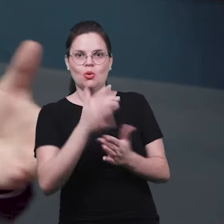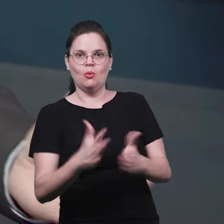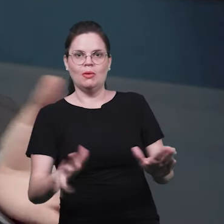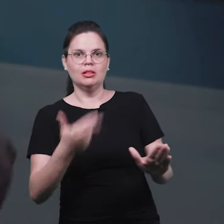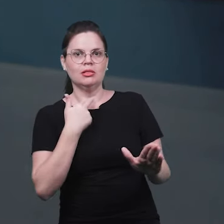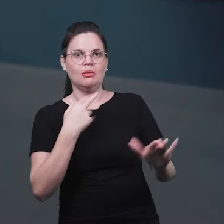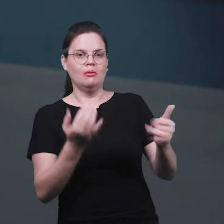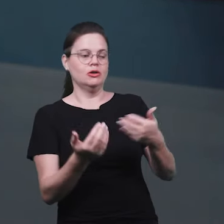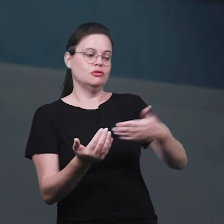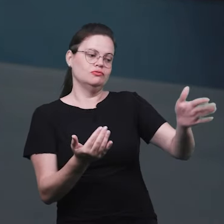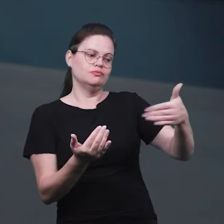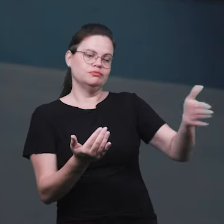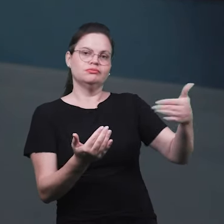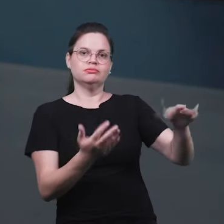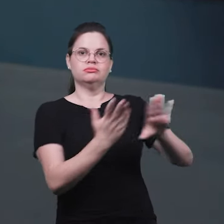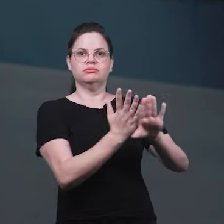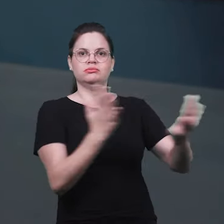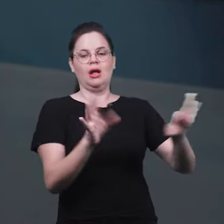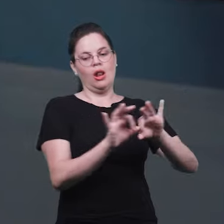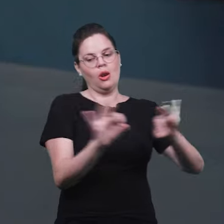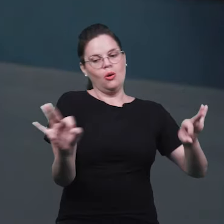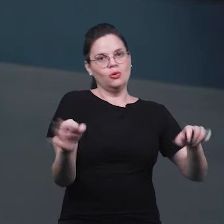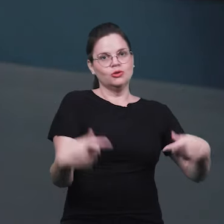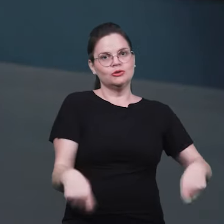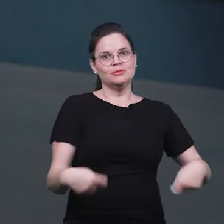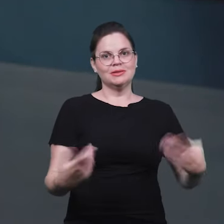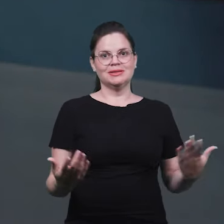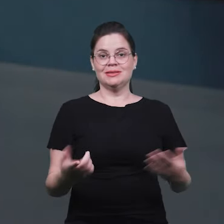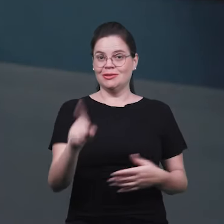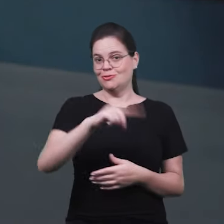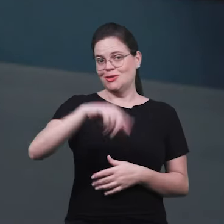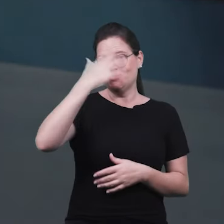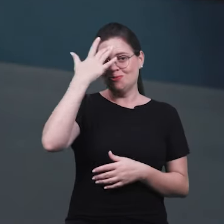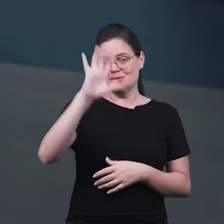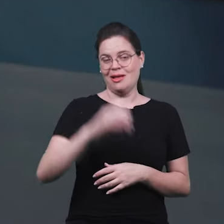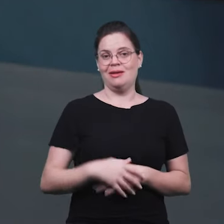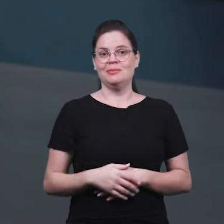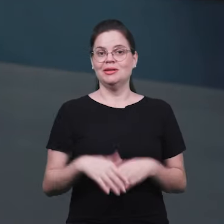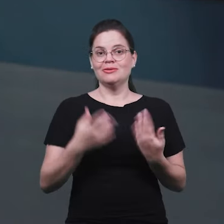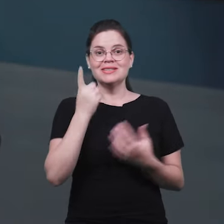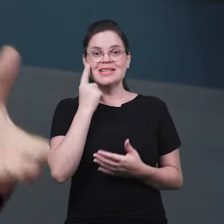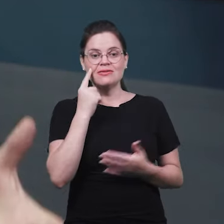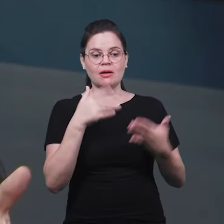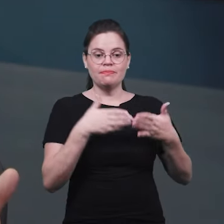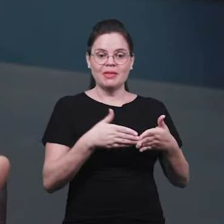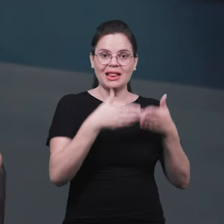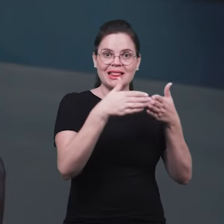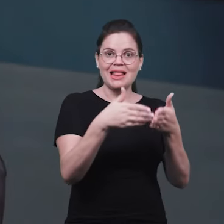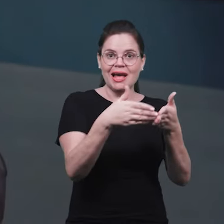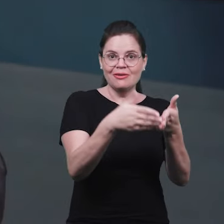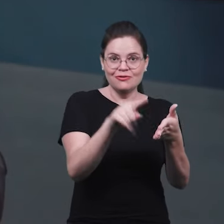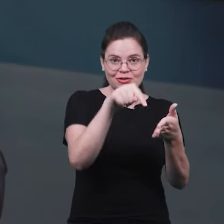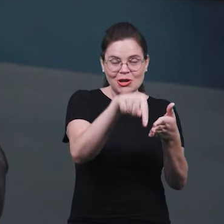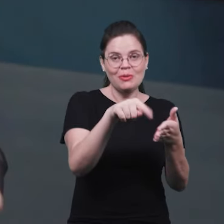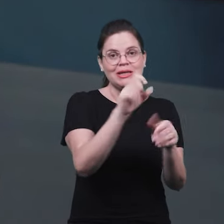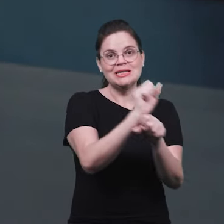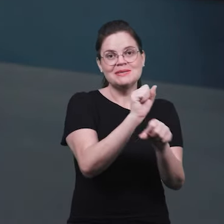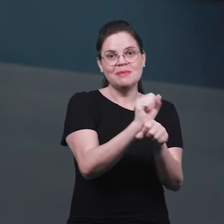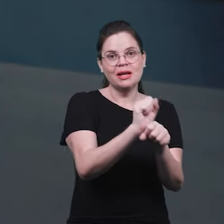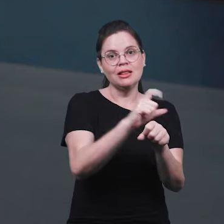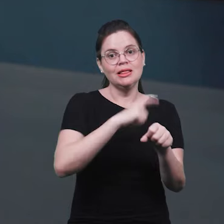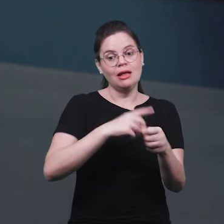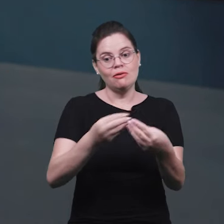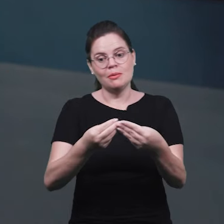incidente, algo que não é divulgado. Né? E um navio, uma operação dentro de um modal marítimo trouxe